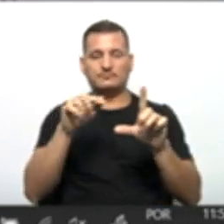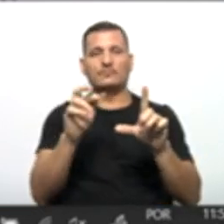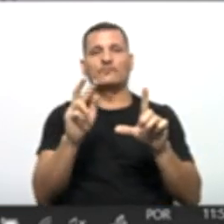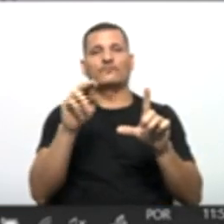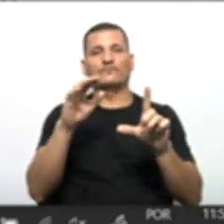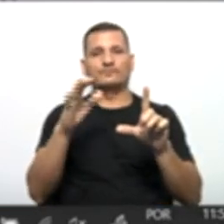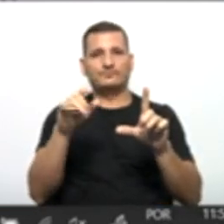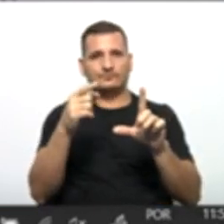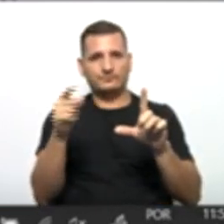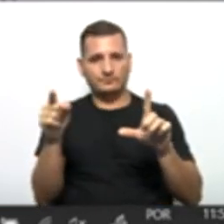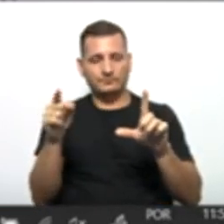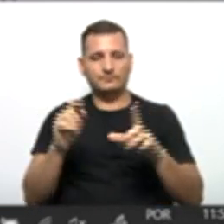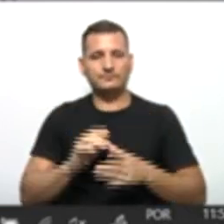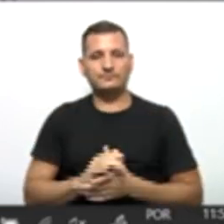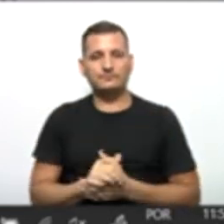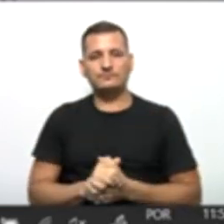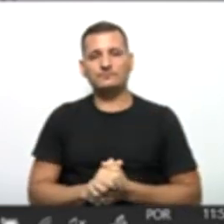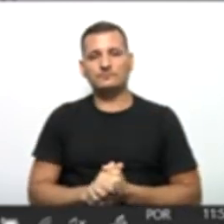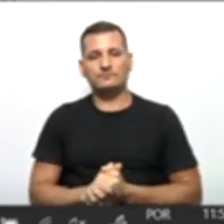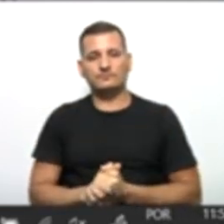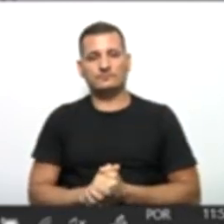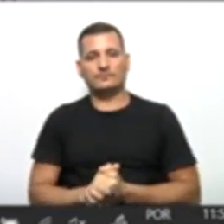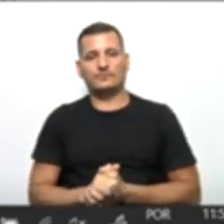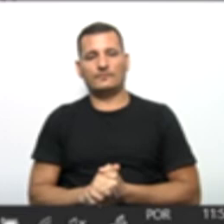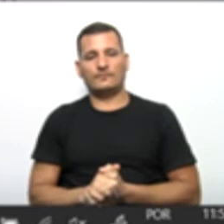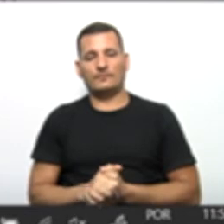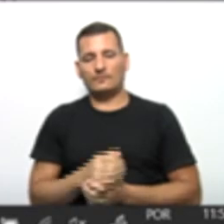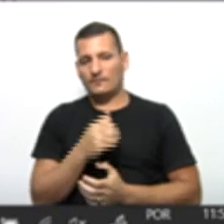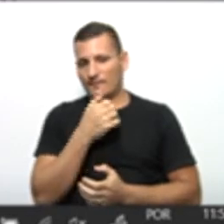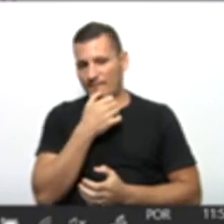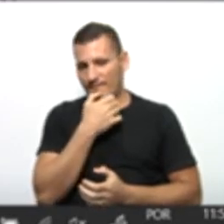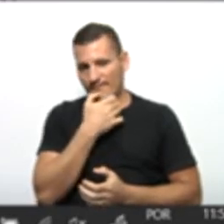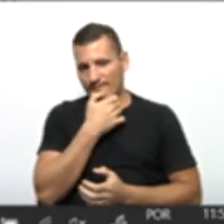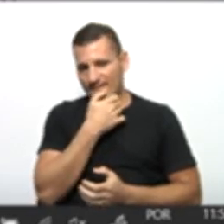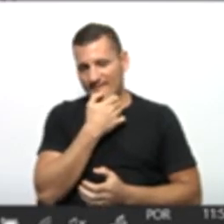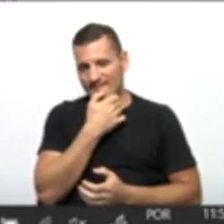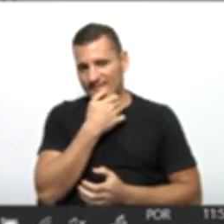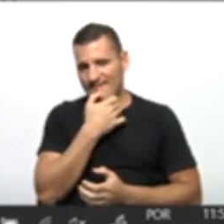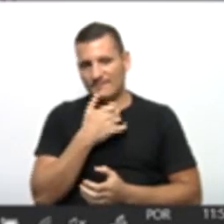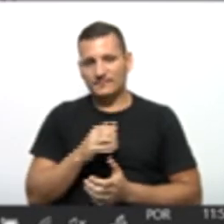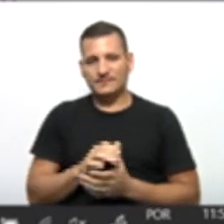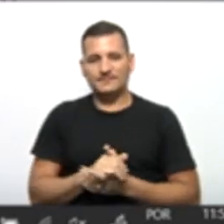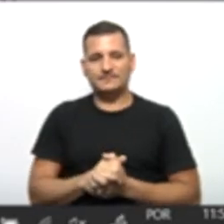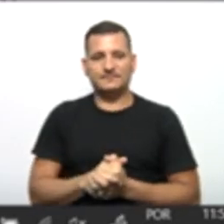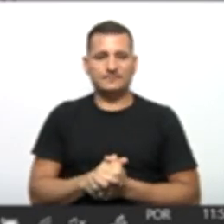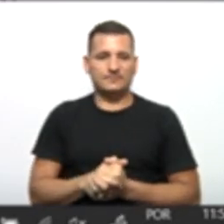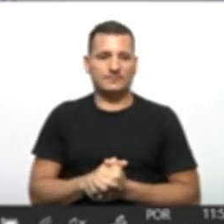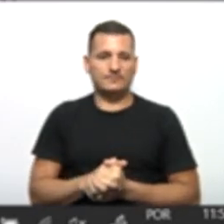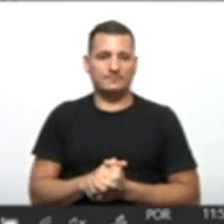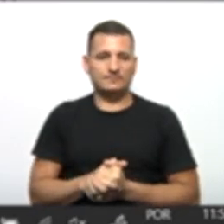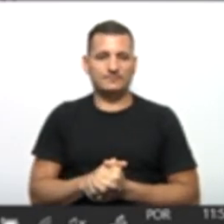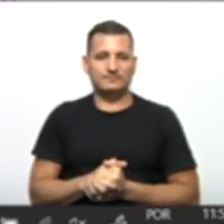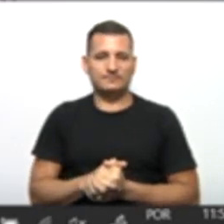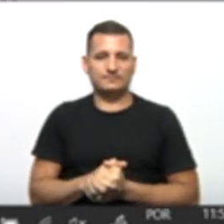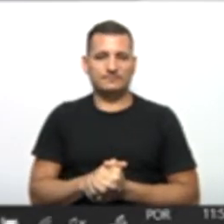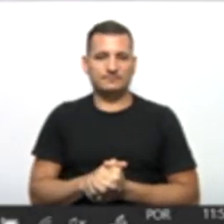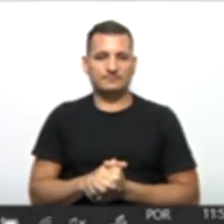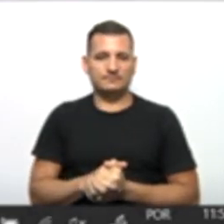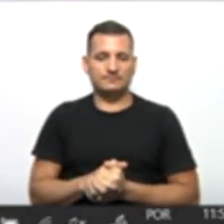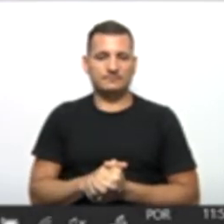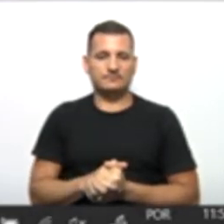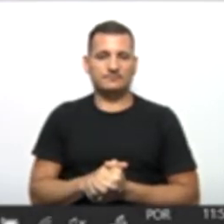vamos pra cá pro nosso arquivo flash